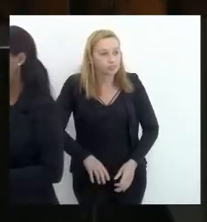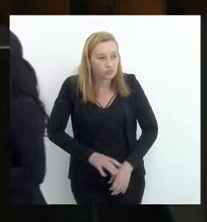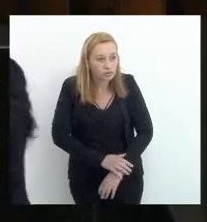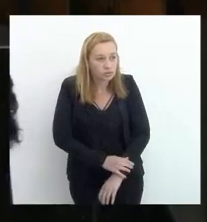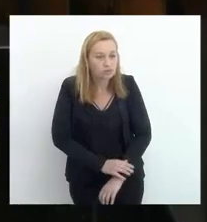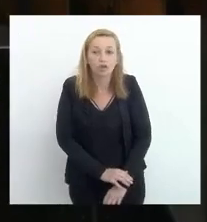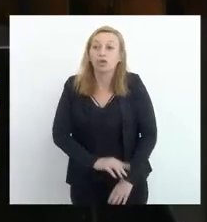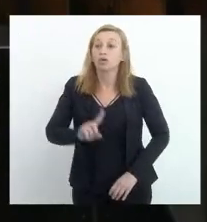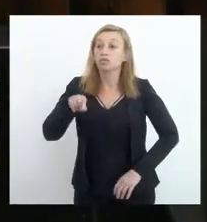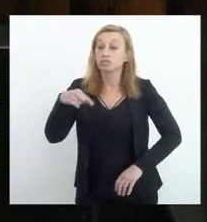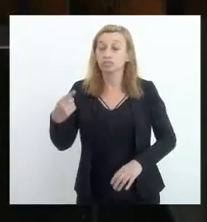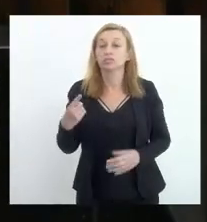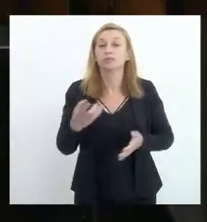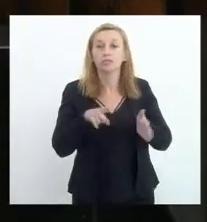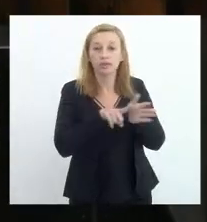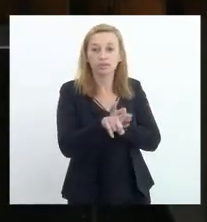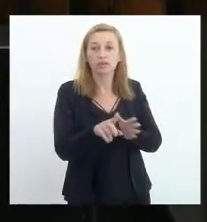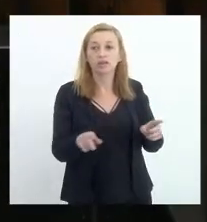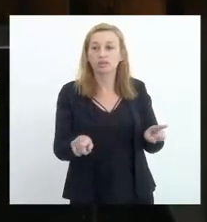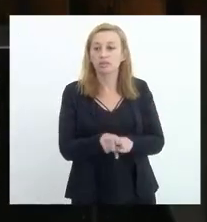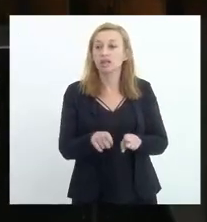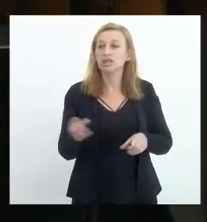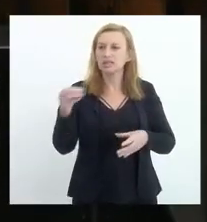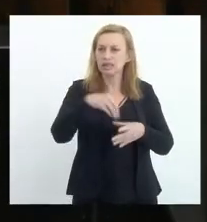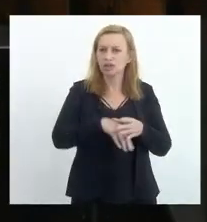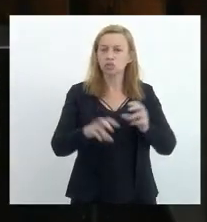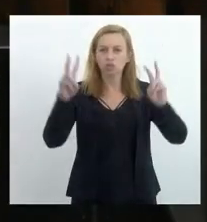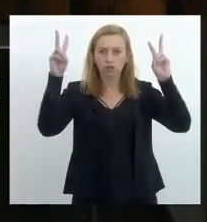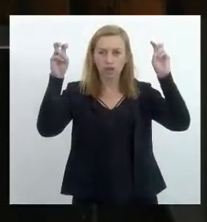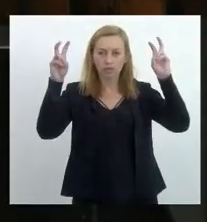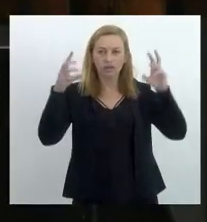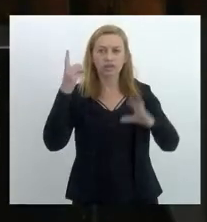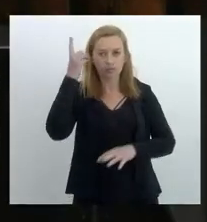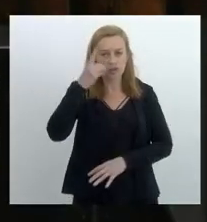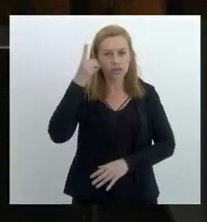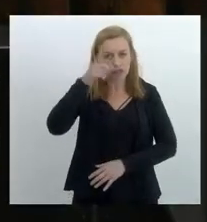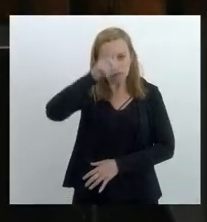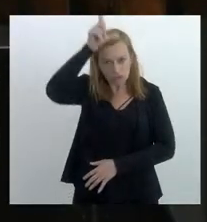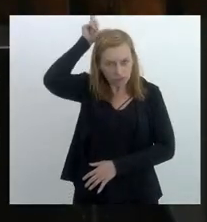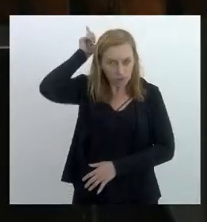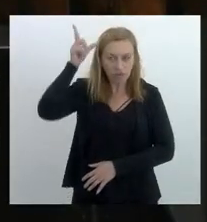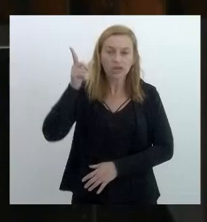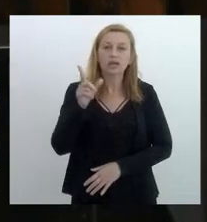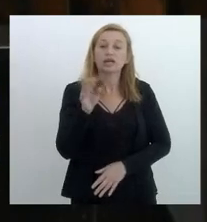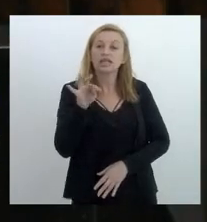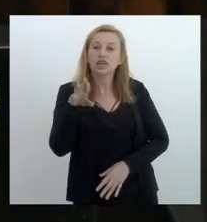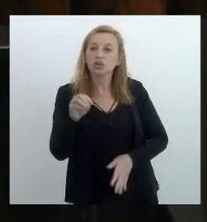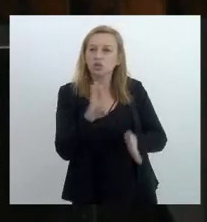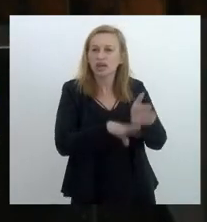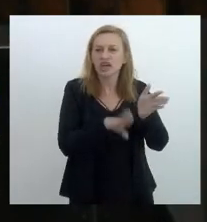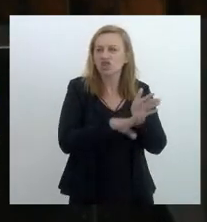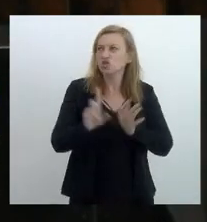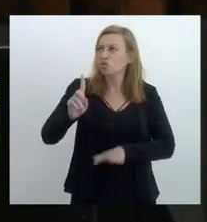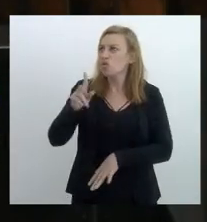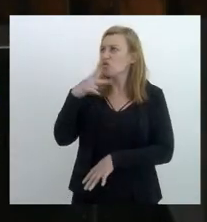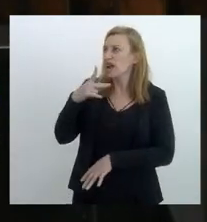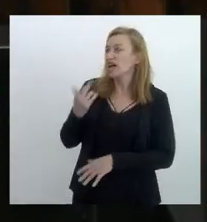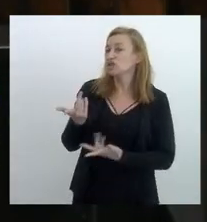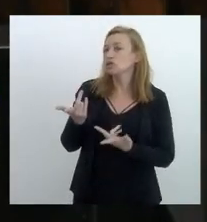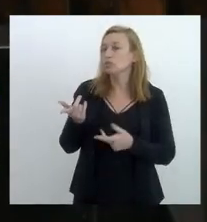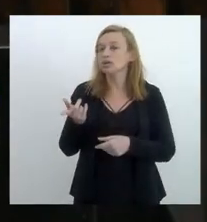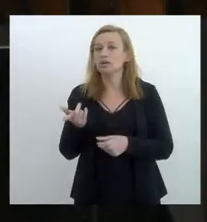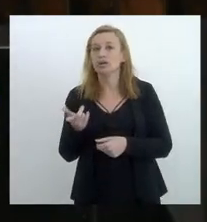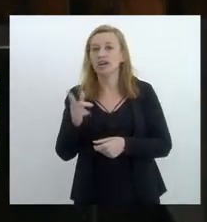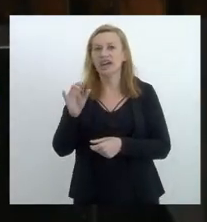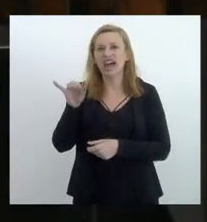perguntar, dentro do nosso tema, deputado Luiz Paulo, teto de gasto, eu não vou falar hoje aqui sobre carreira,